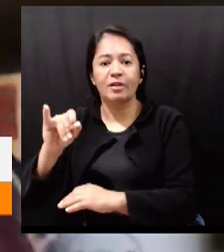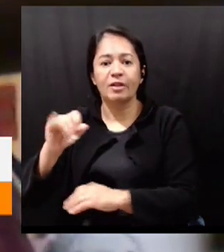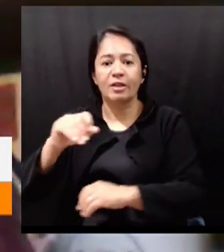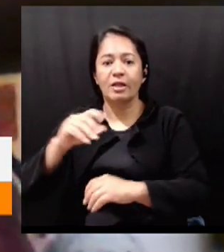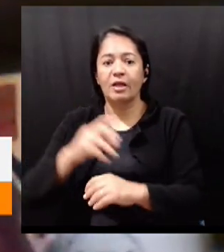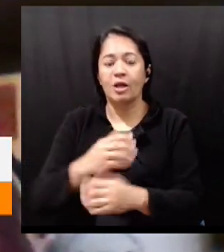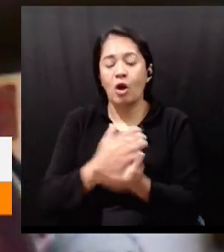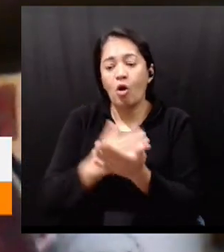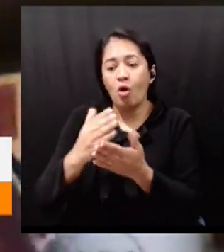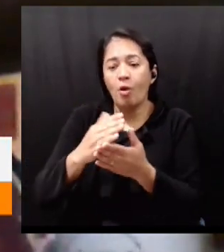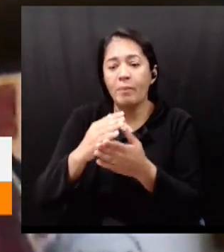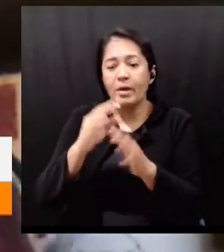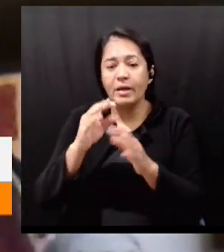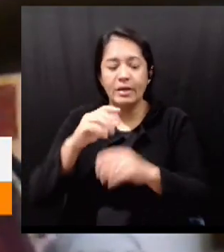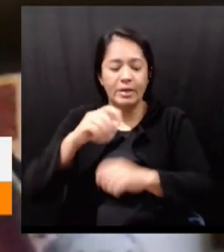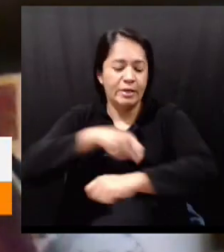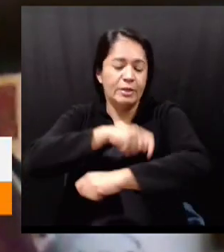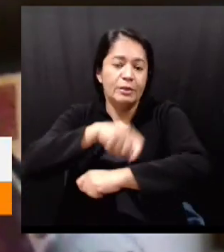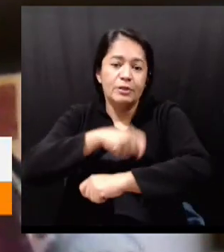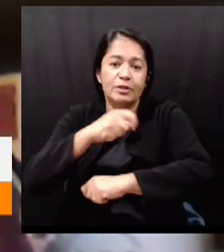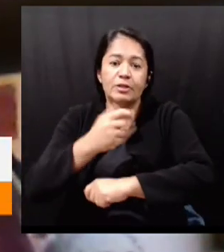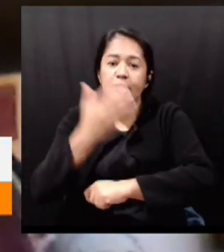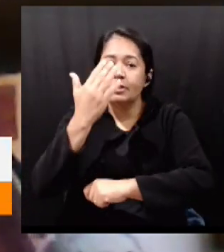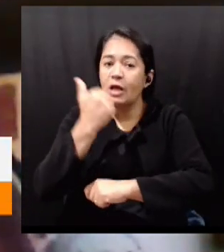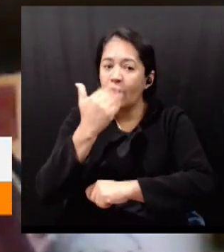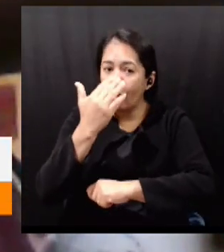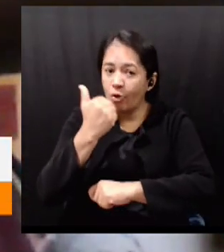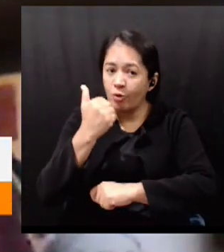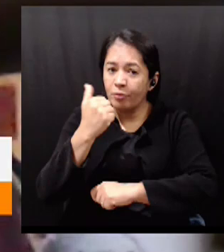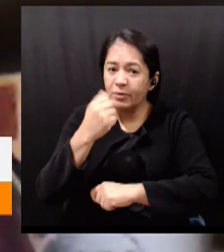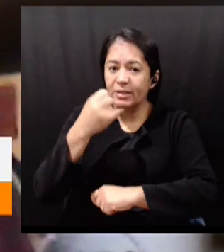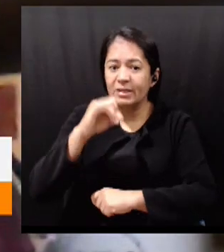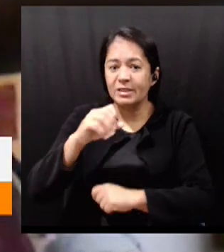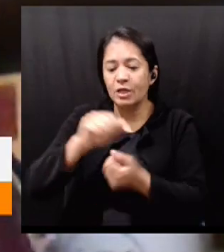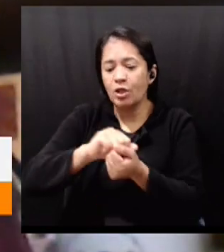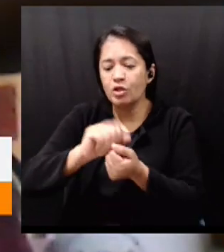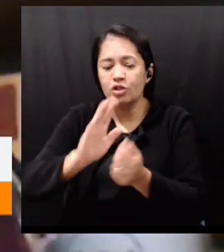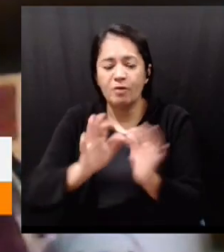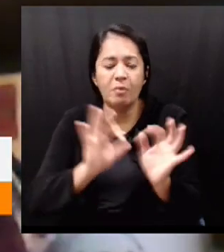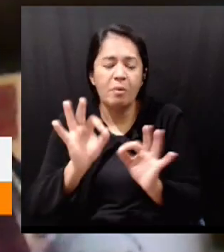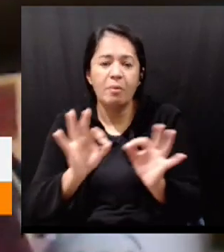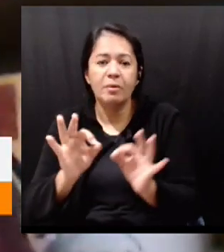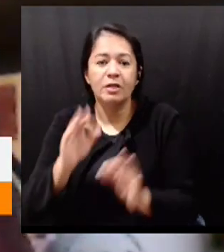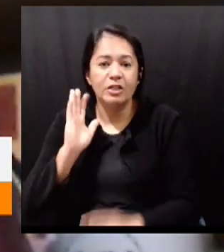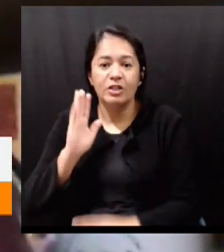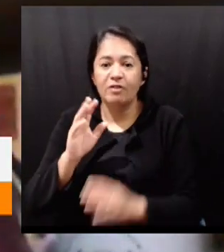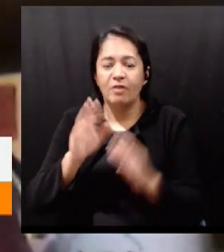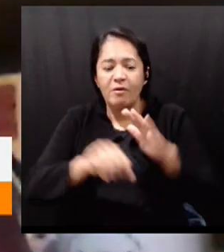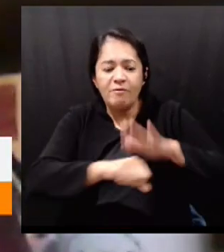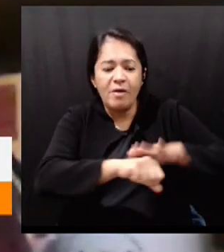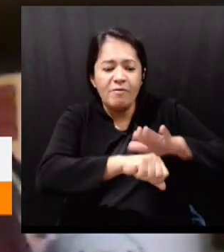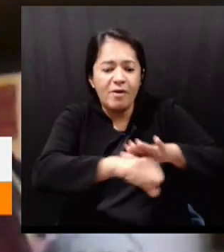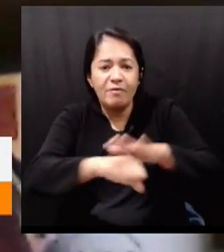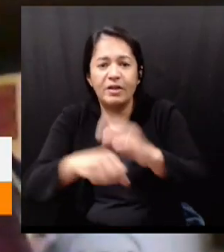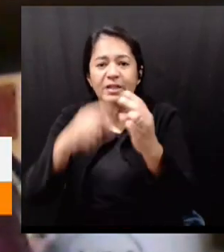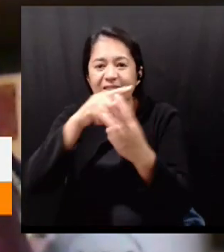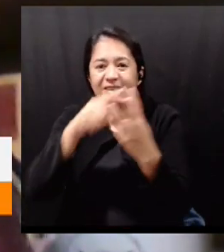jantar. Se tem alguma louça ali para lavar, já vai lavando. Então ela vai fazendo 3, 4 coisas ao mesmo